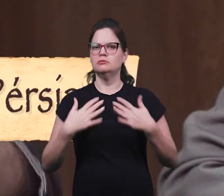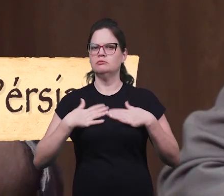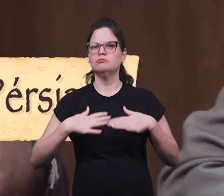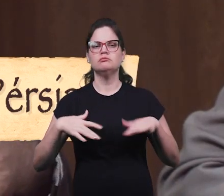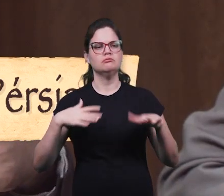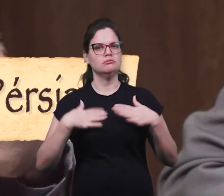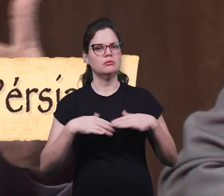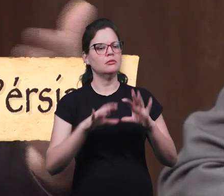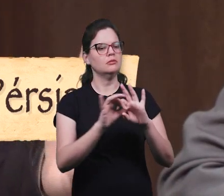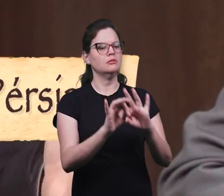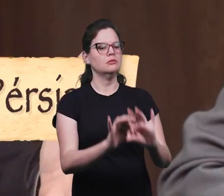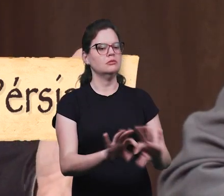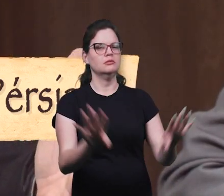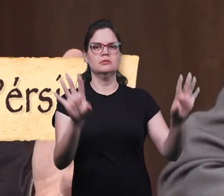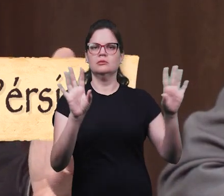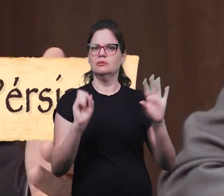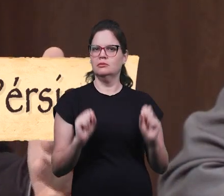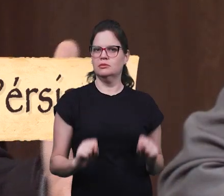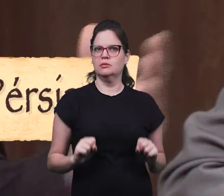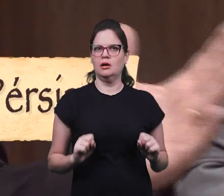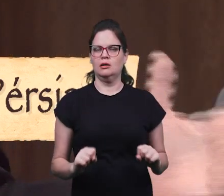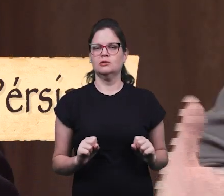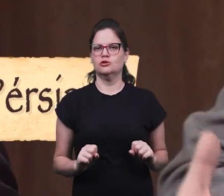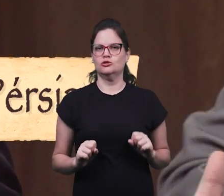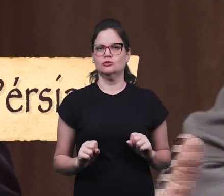ele liberou